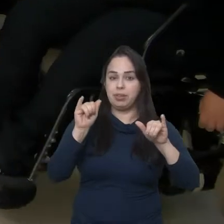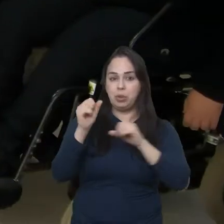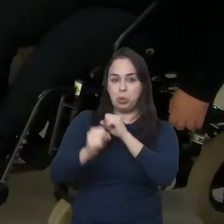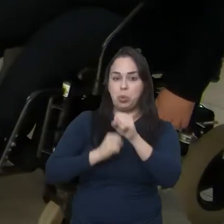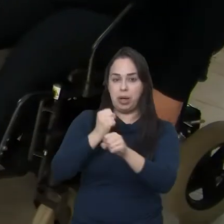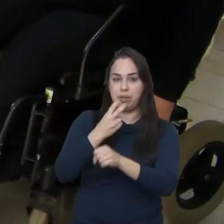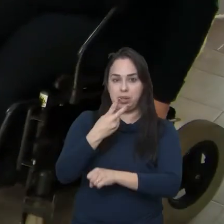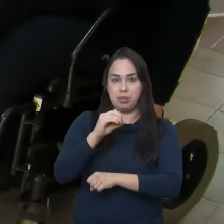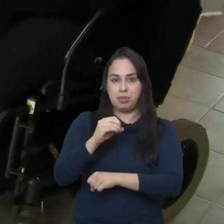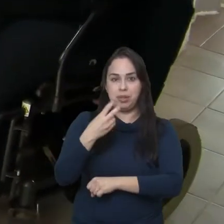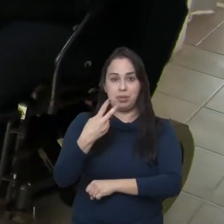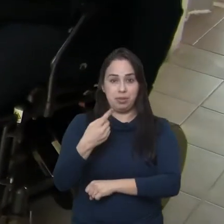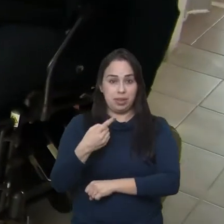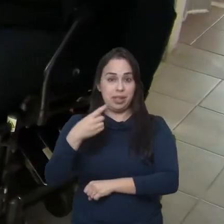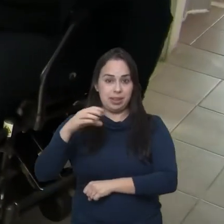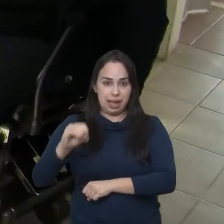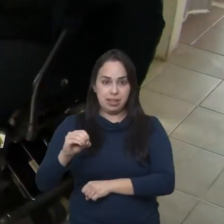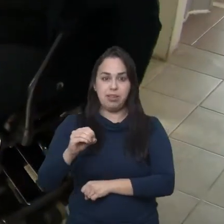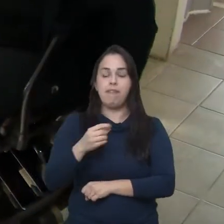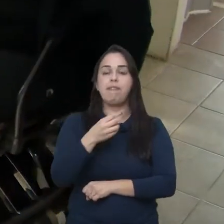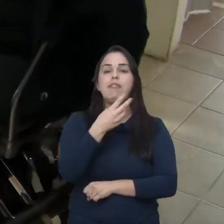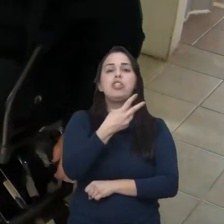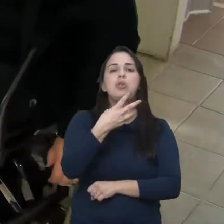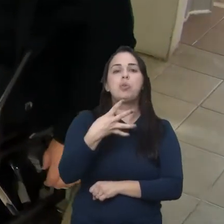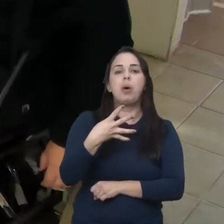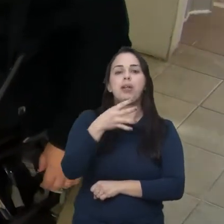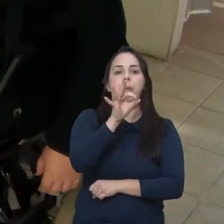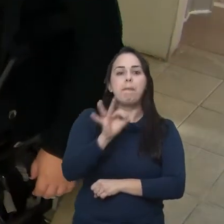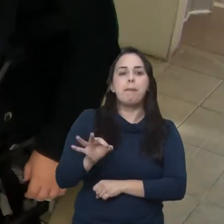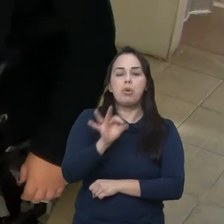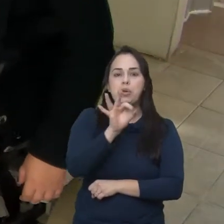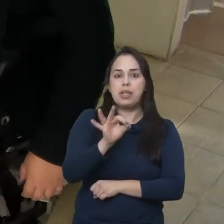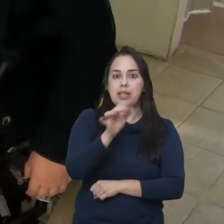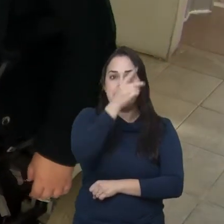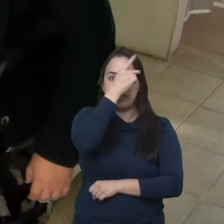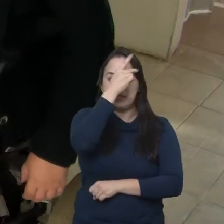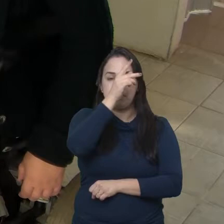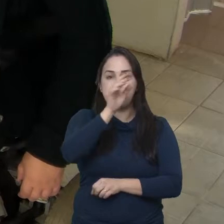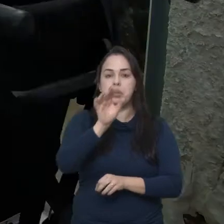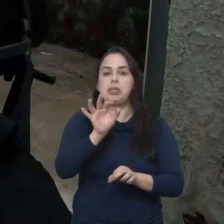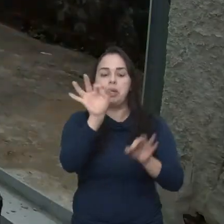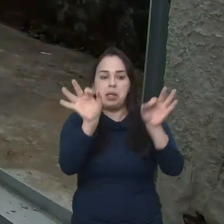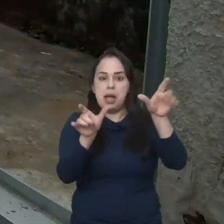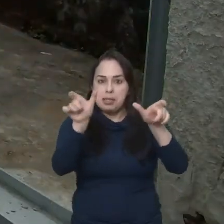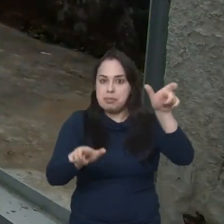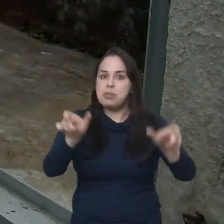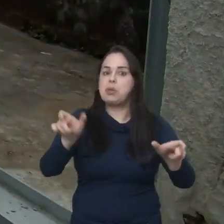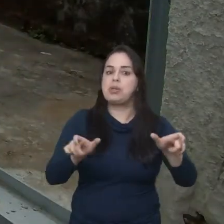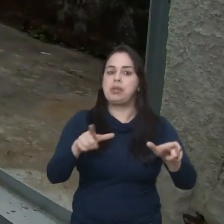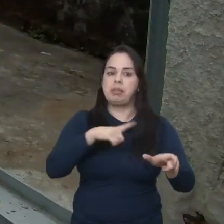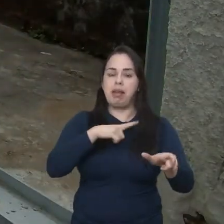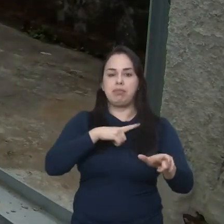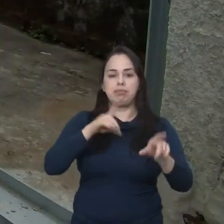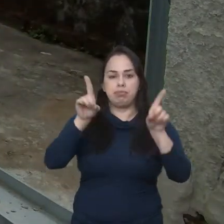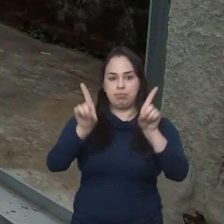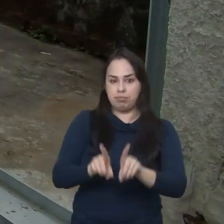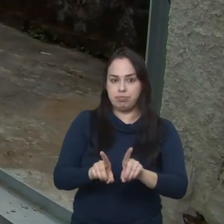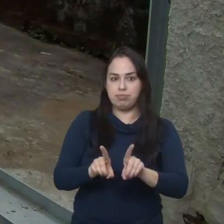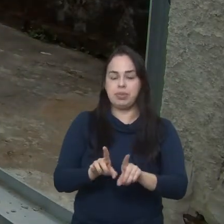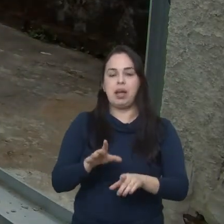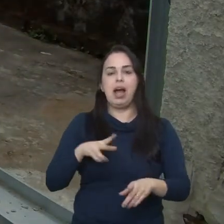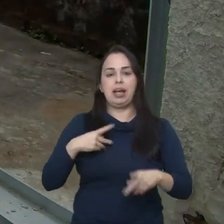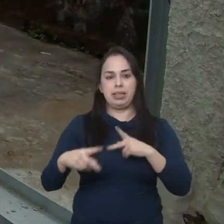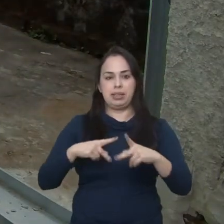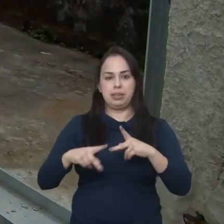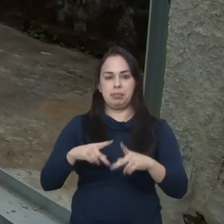IBGE, em 2010, cerca de 24% da população brasileira possuía algum tipo de deficiência. Já aqui em